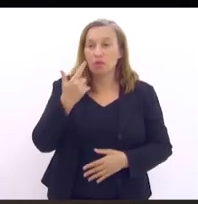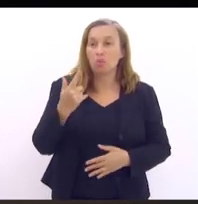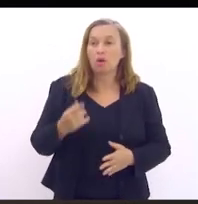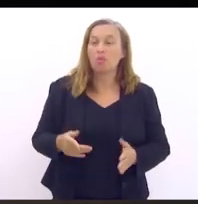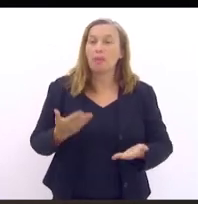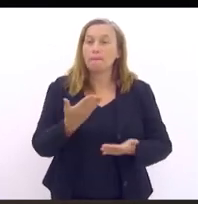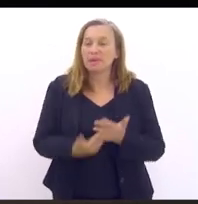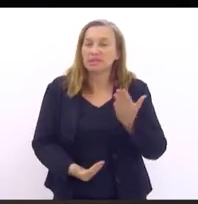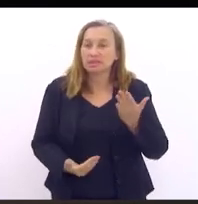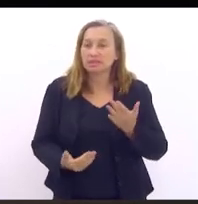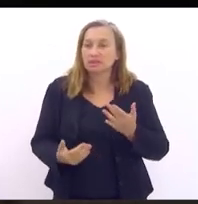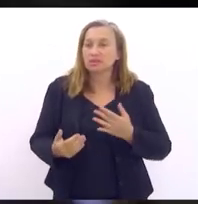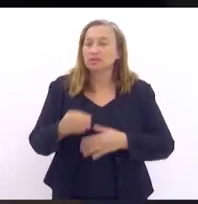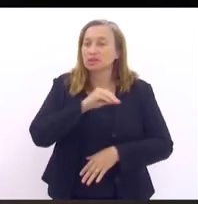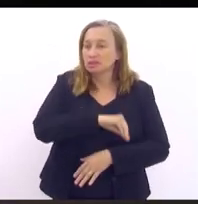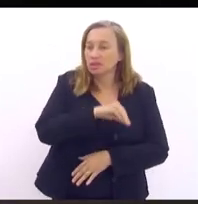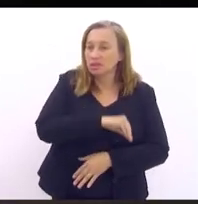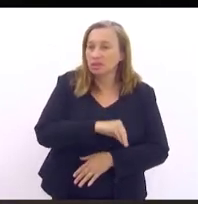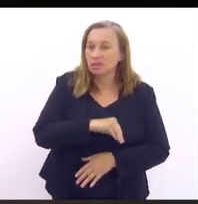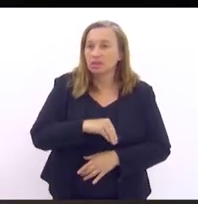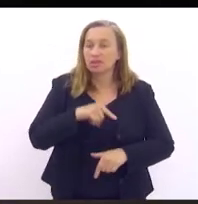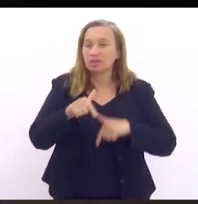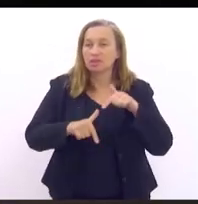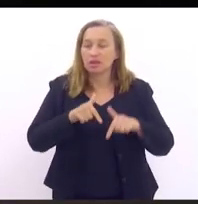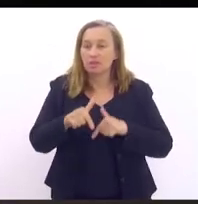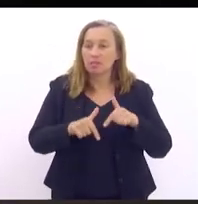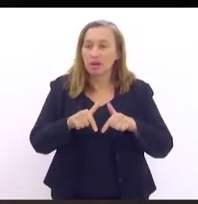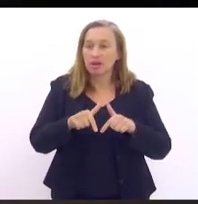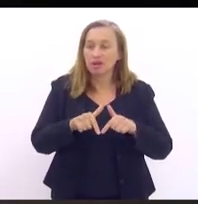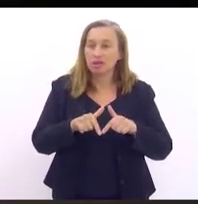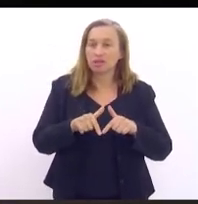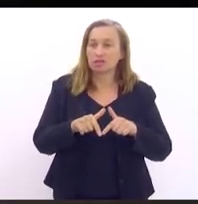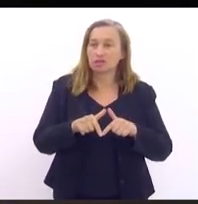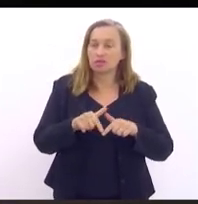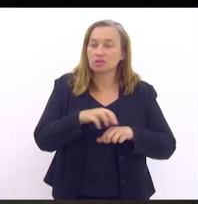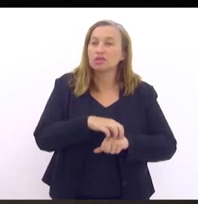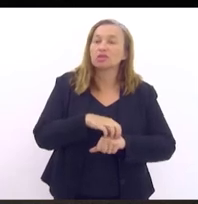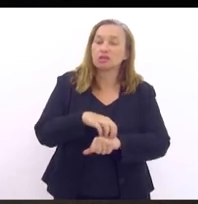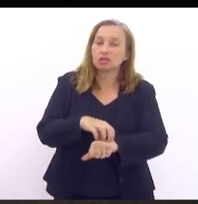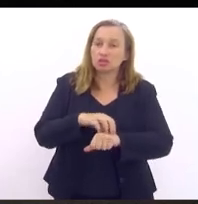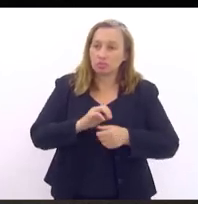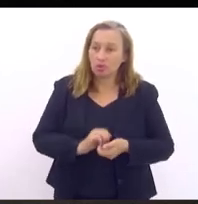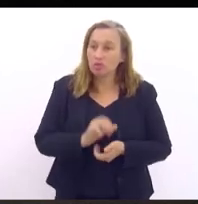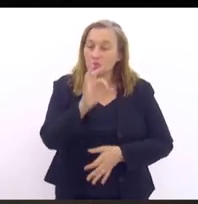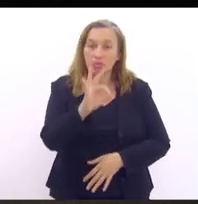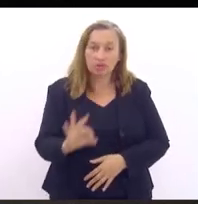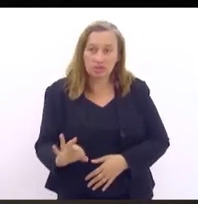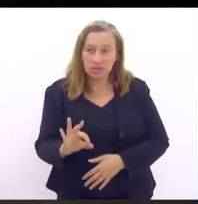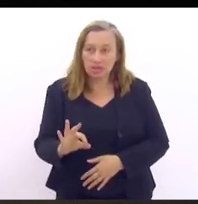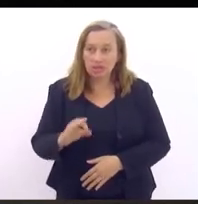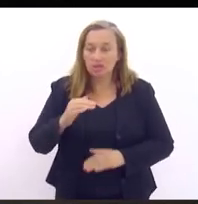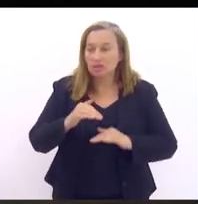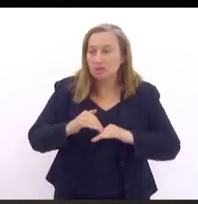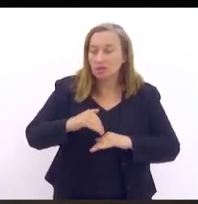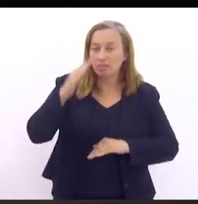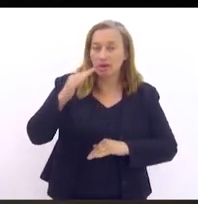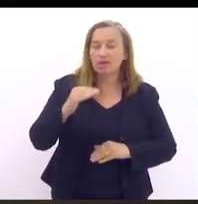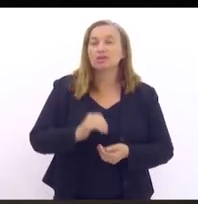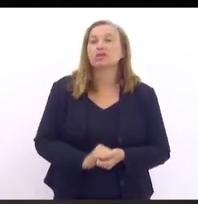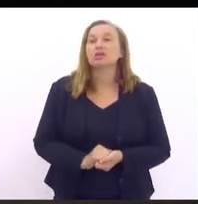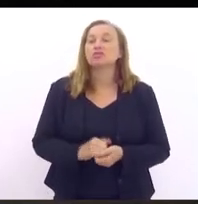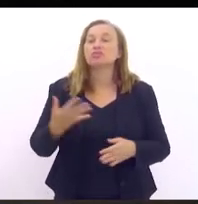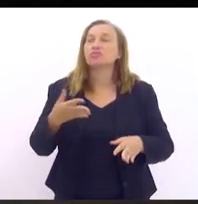de salário, a gente tem serviço de transporte com tarifas recompostas em percentuais muito superiores,